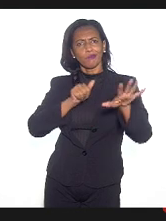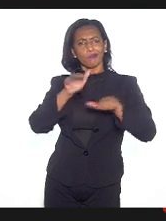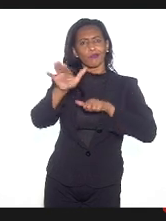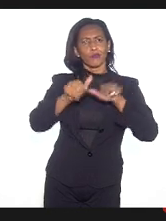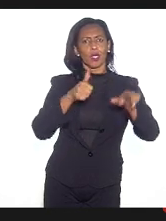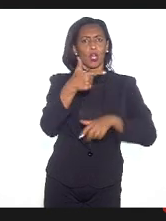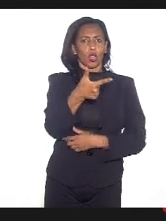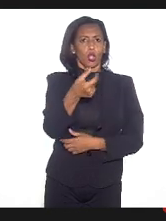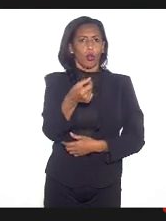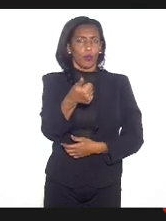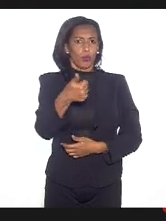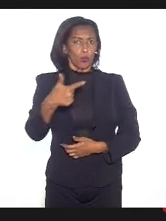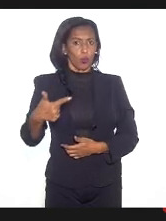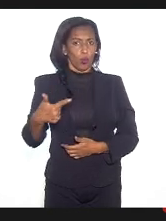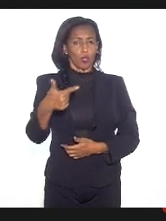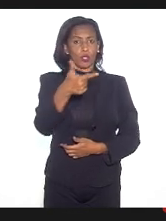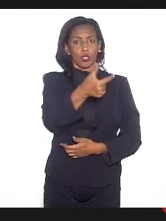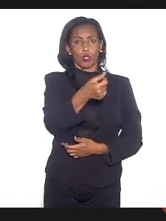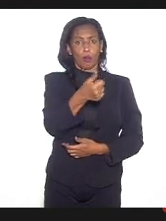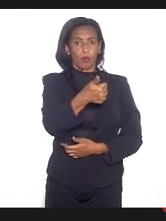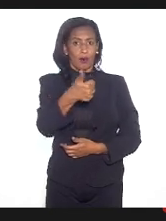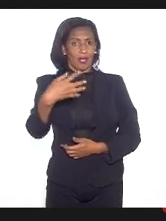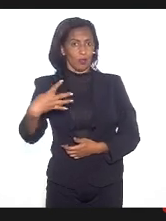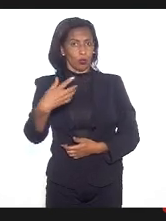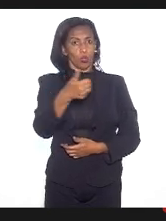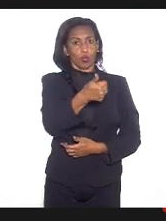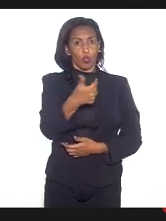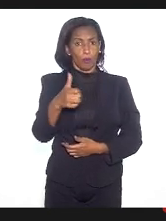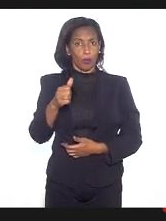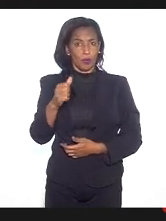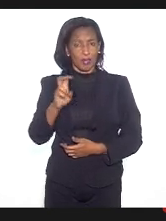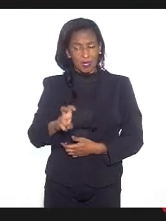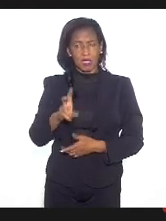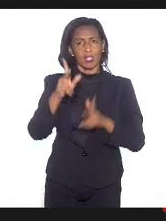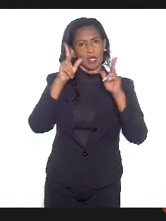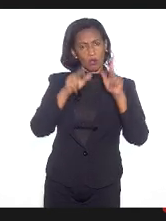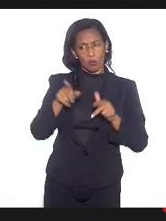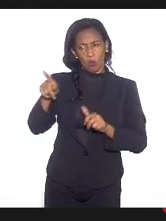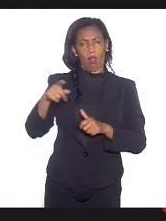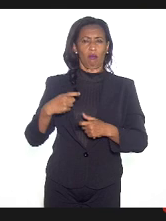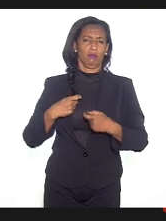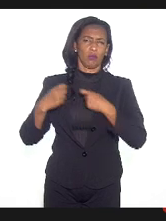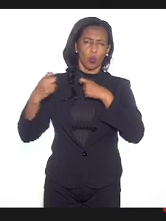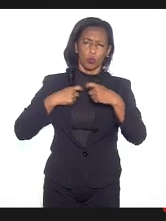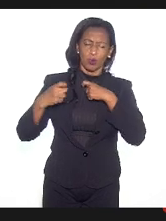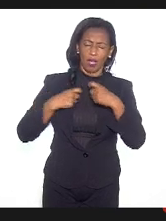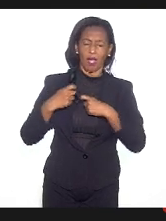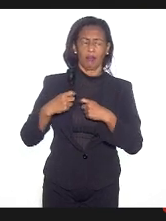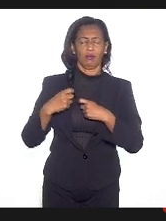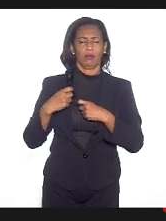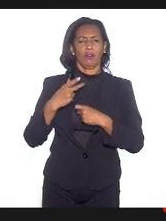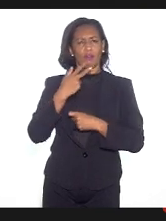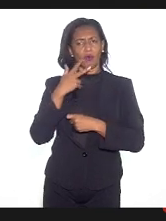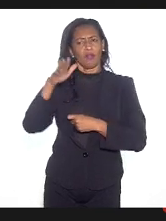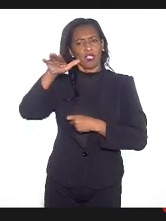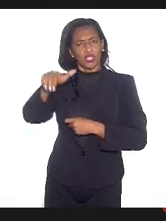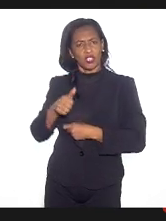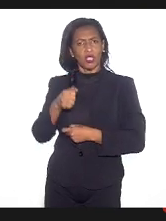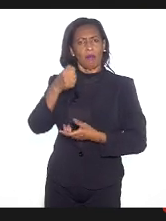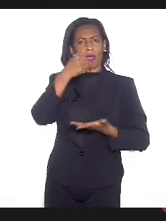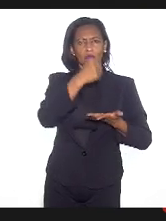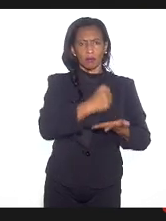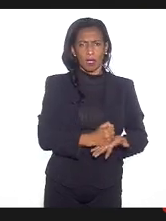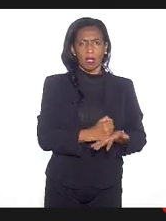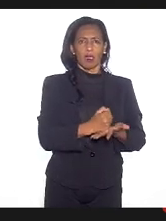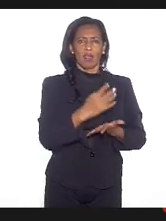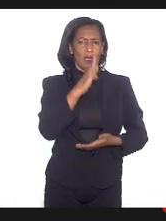de 2012, 14 e 15, como Vossa Excelência tem lutado tanto, e dando prioridade a